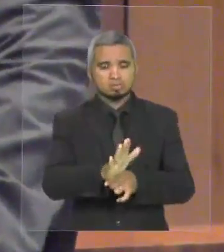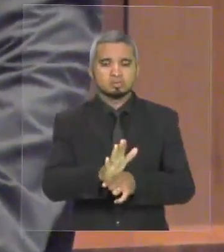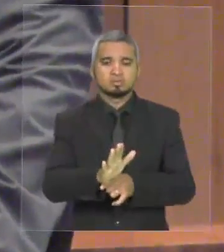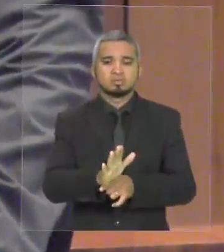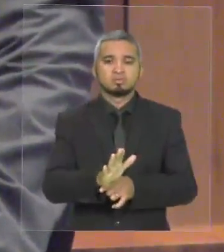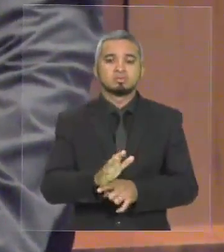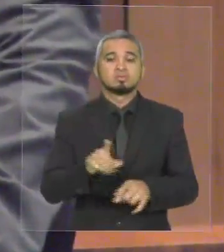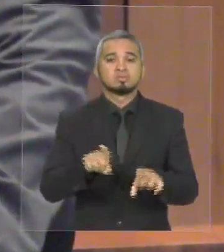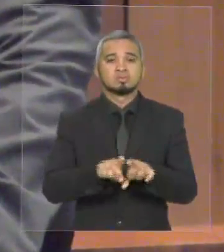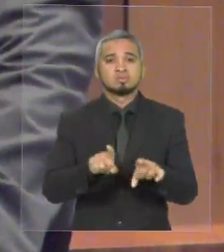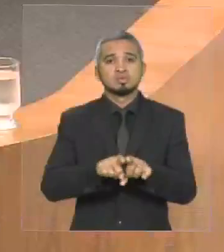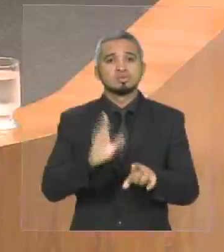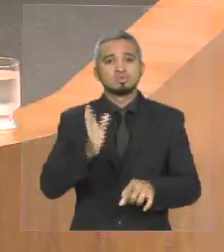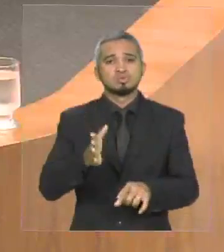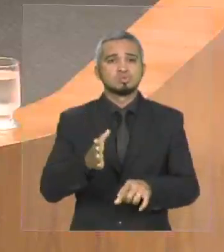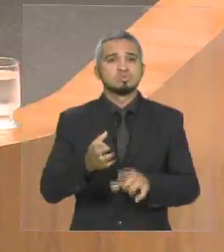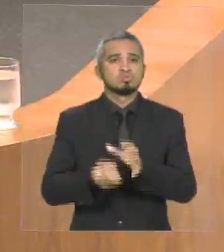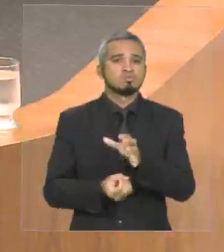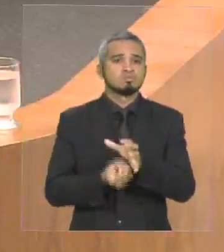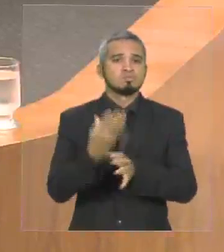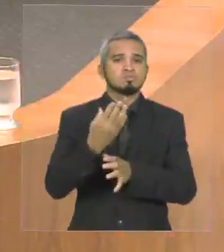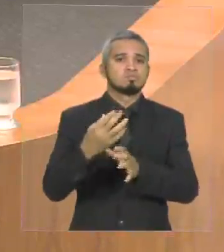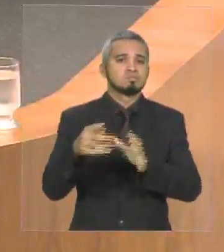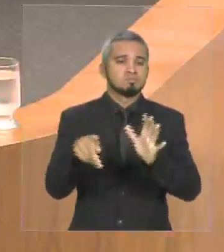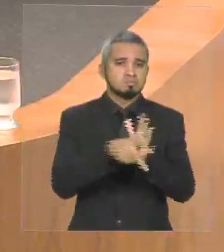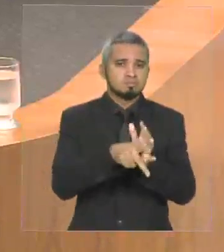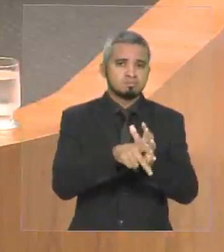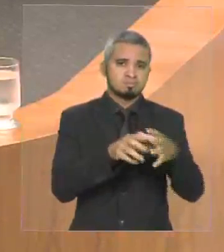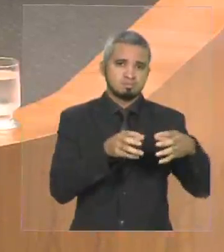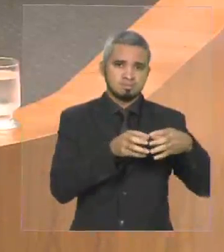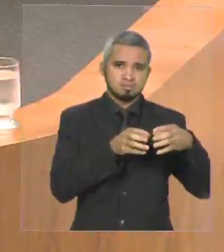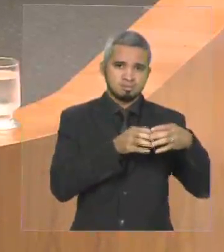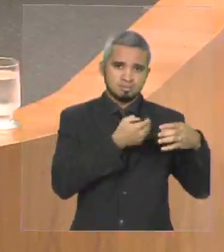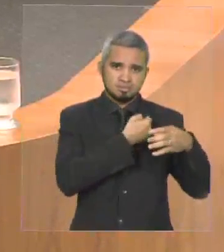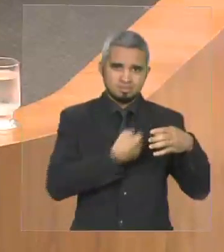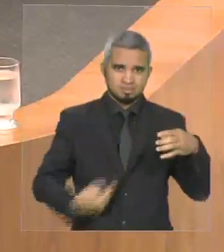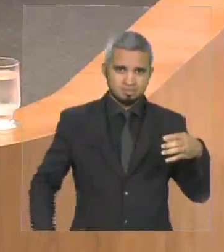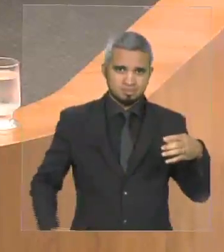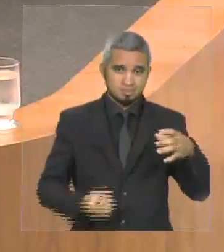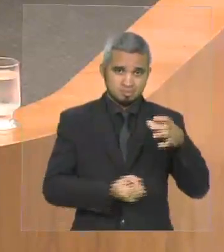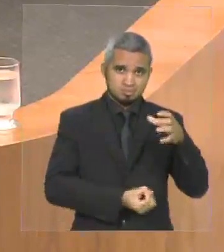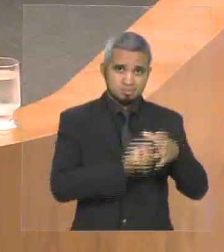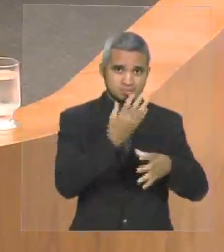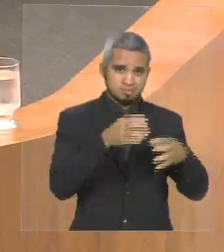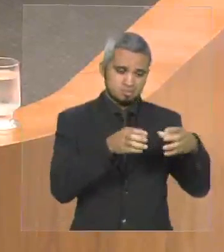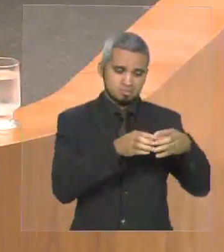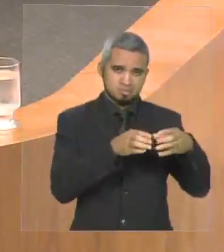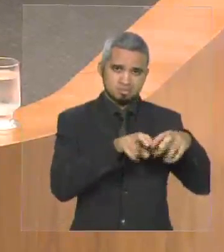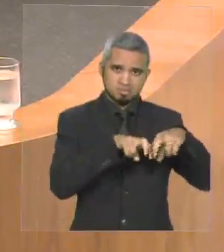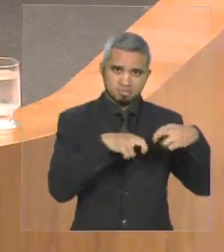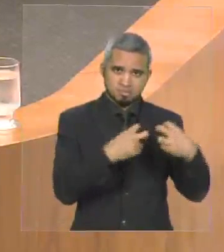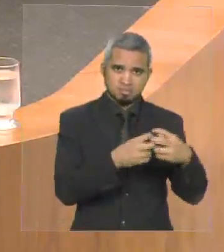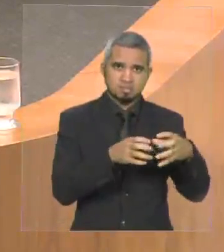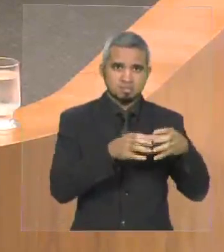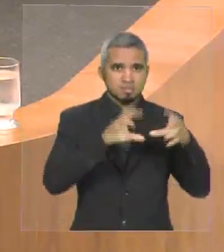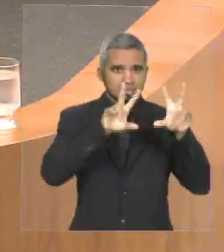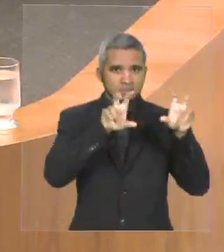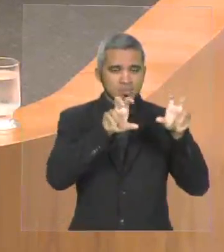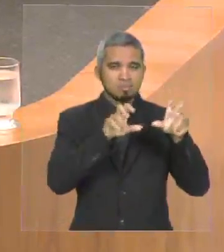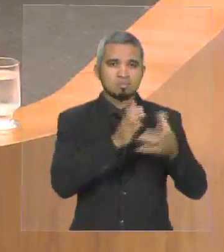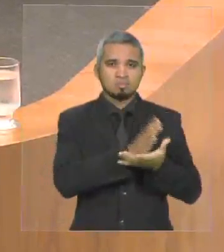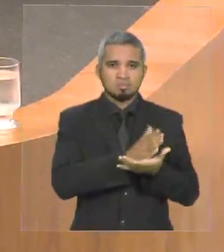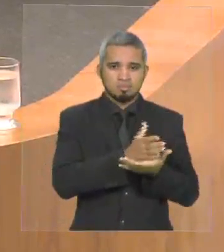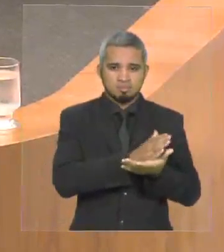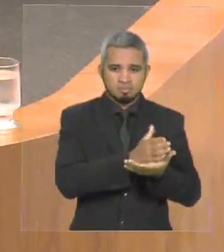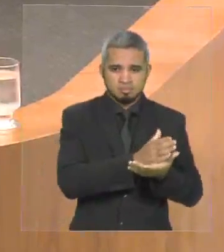já criando uma estrutura dentro do próprio governo, para que possa cuidar dessa temática da metropolização. E,